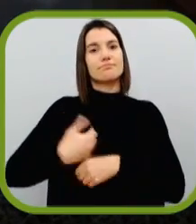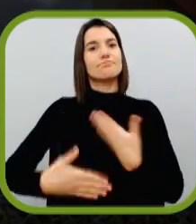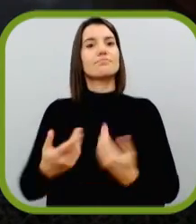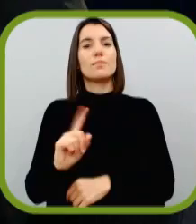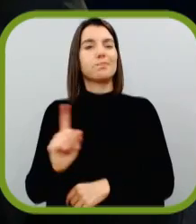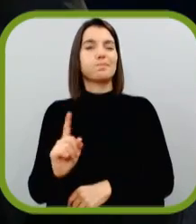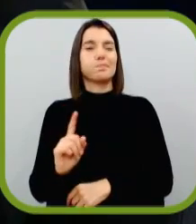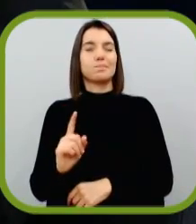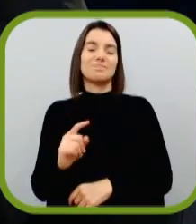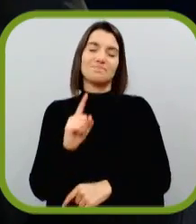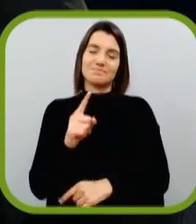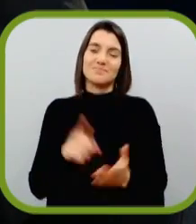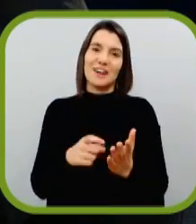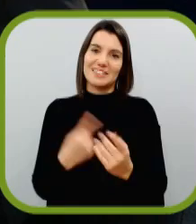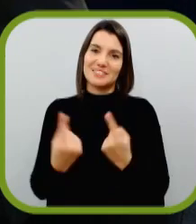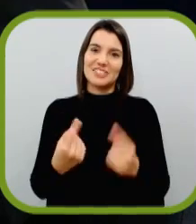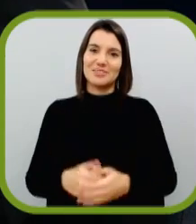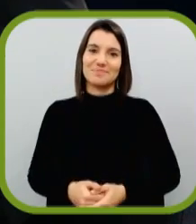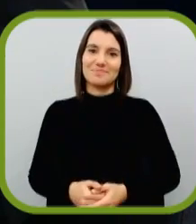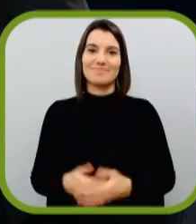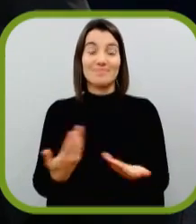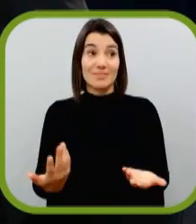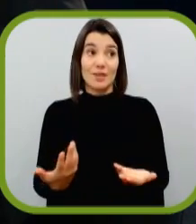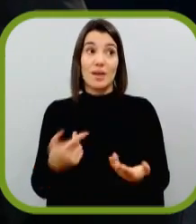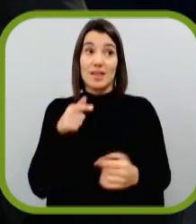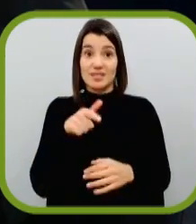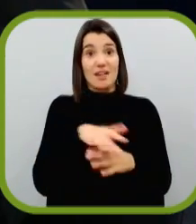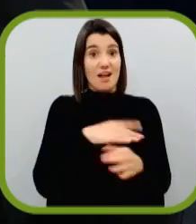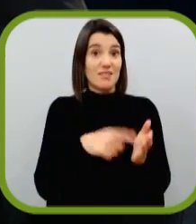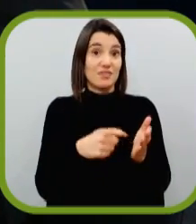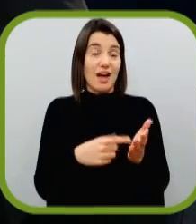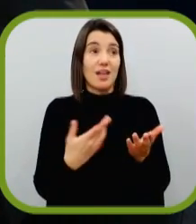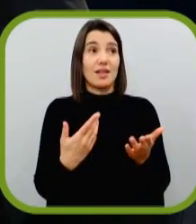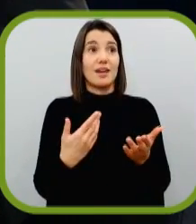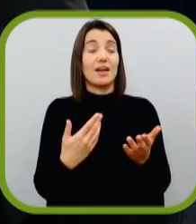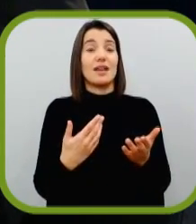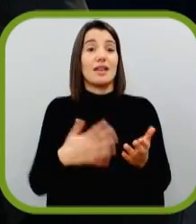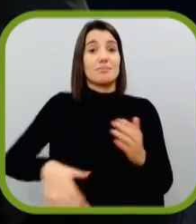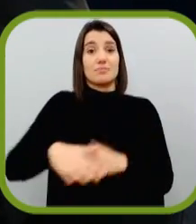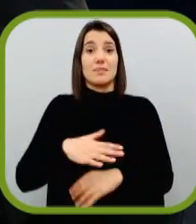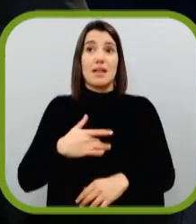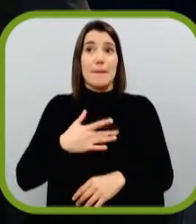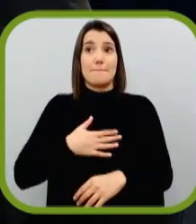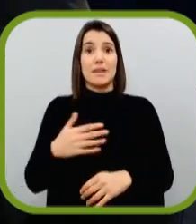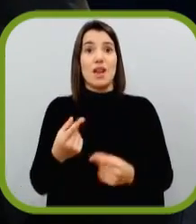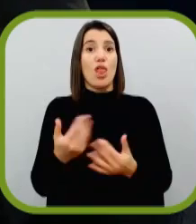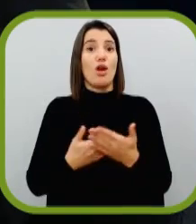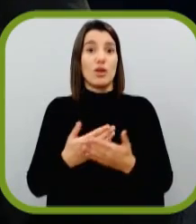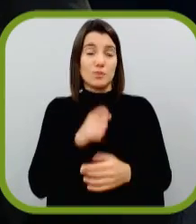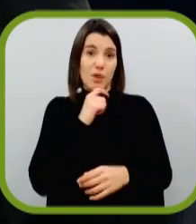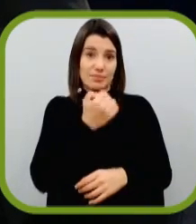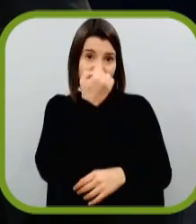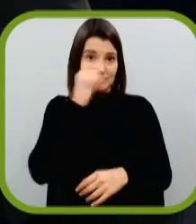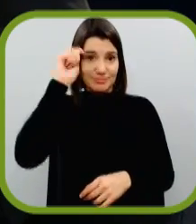empresários e não proativa. E é essa dimensão que falta. Portanto, faltando essa dimensão, o sucesso de toda a empresa ou de todo o